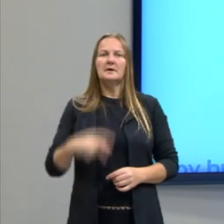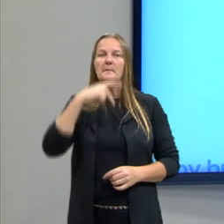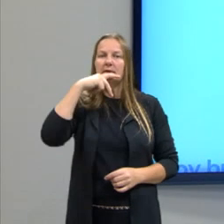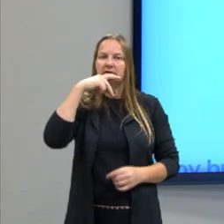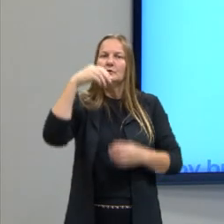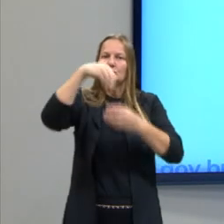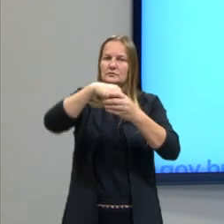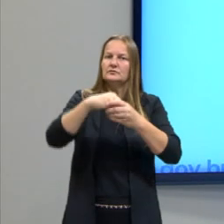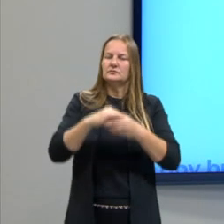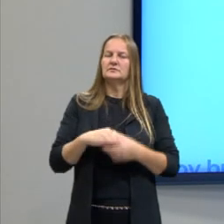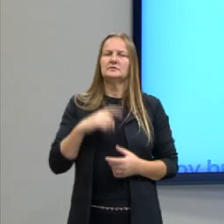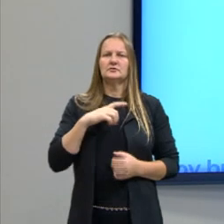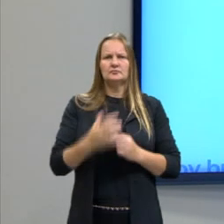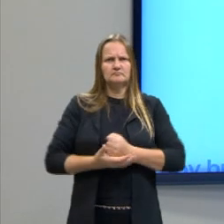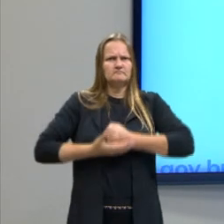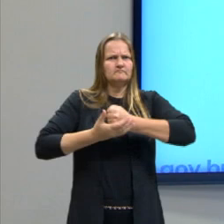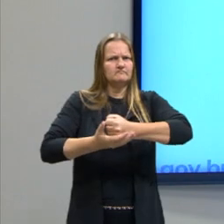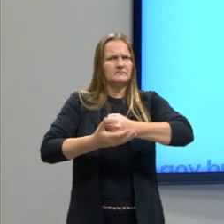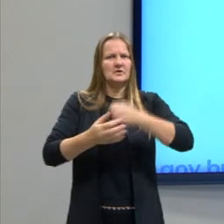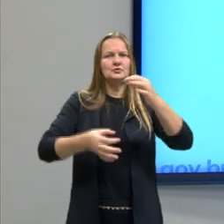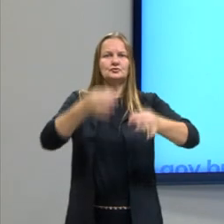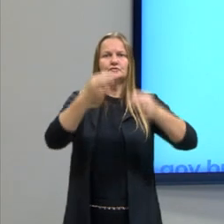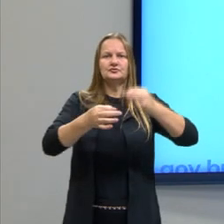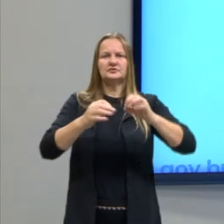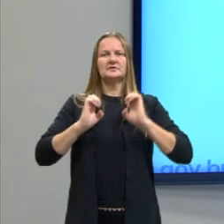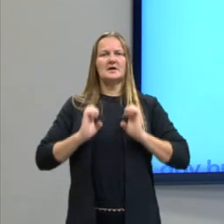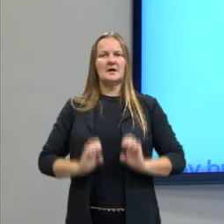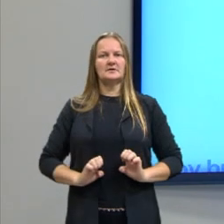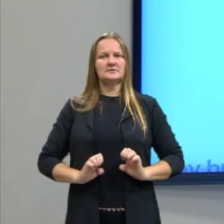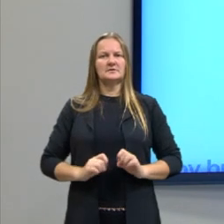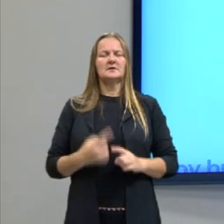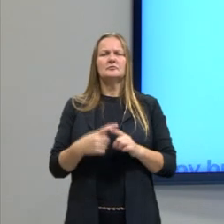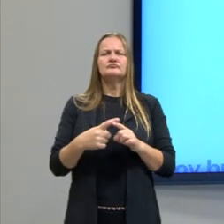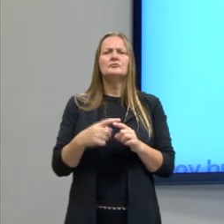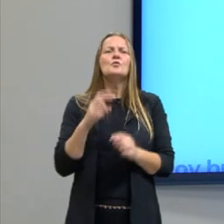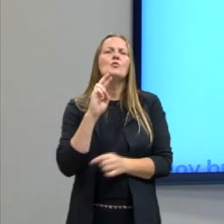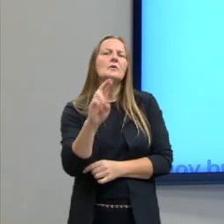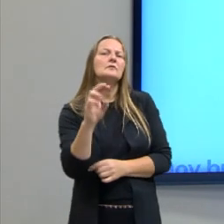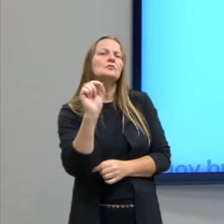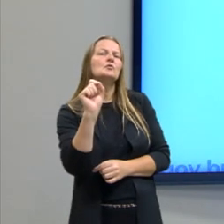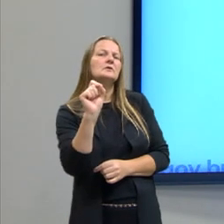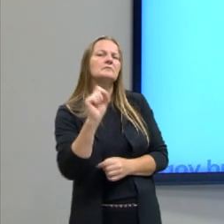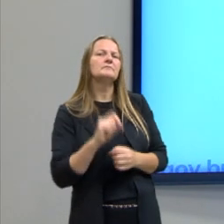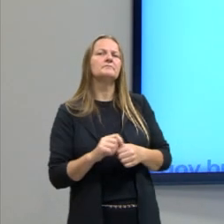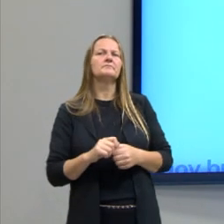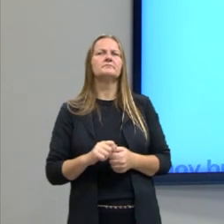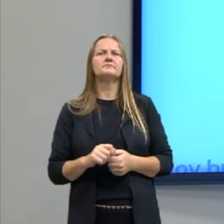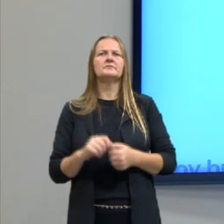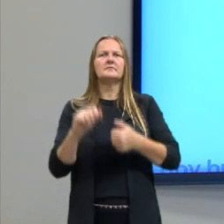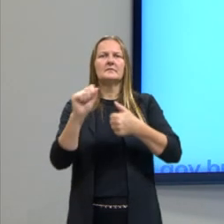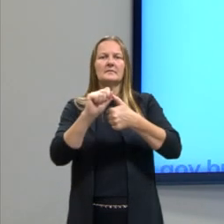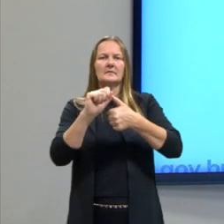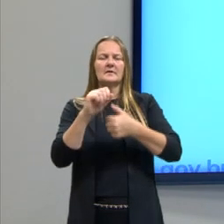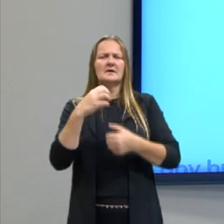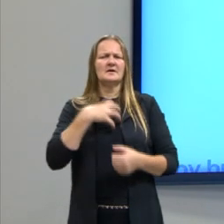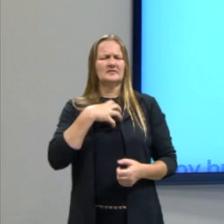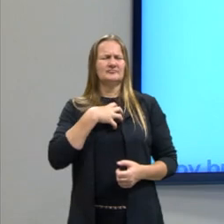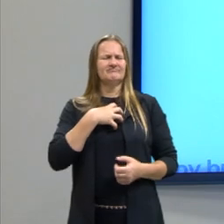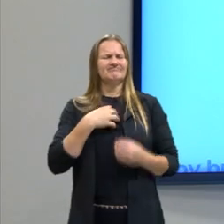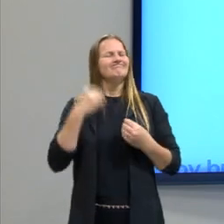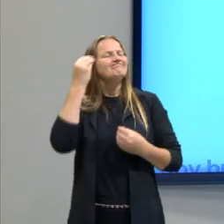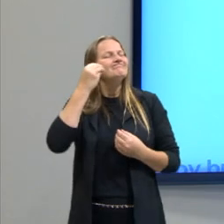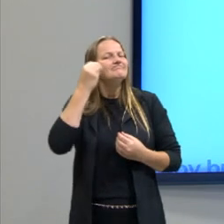sustentava que a correlação entre justiça e ética é resultado de sentimentos experimentados